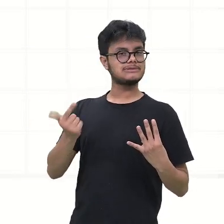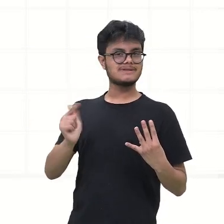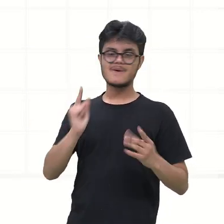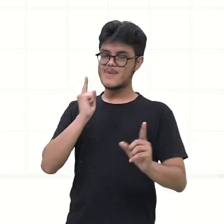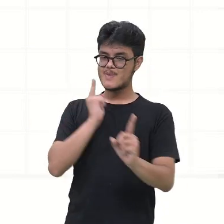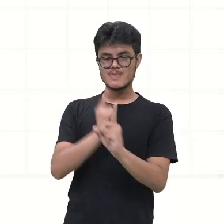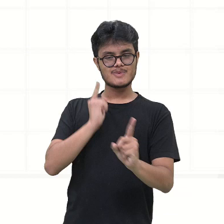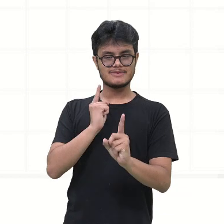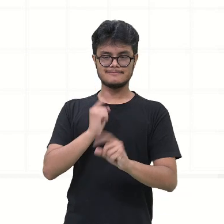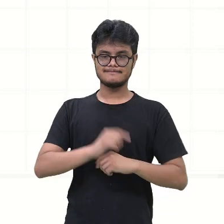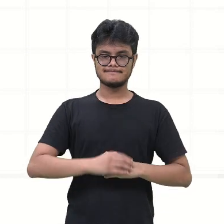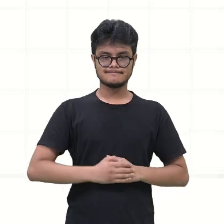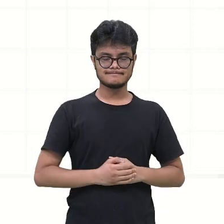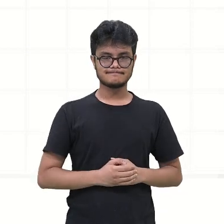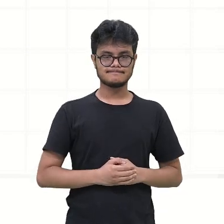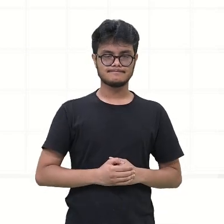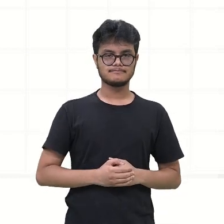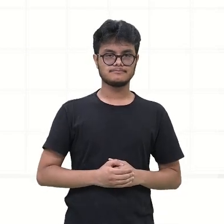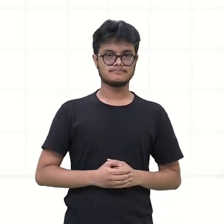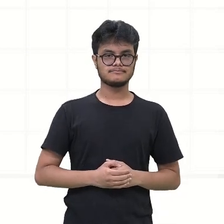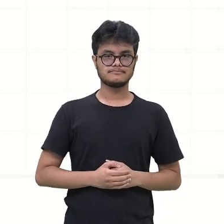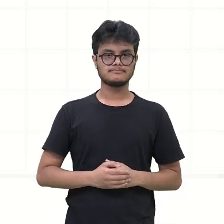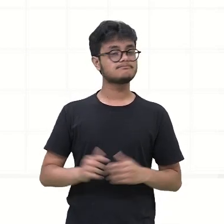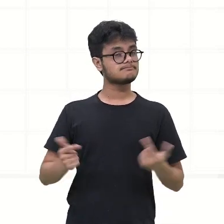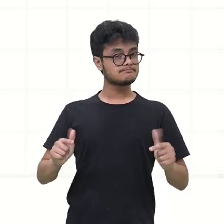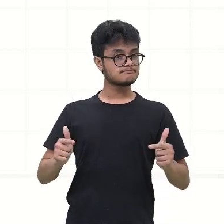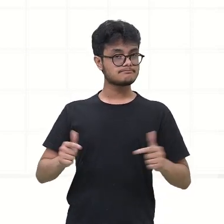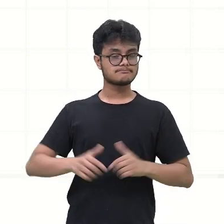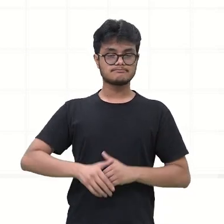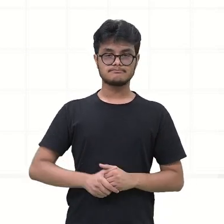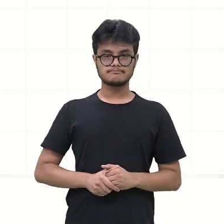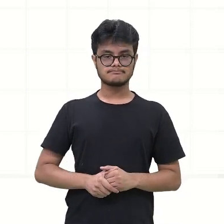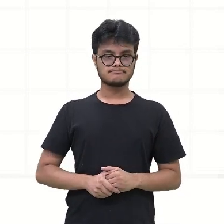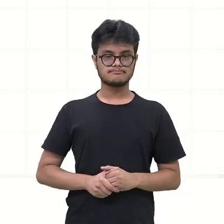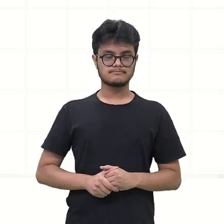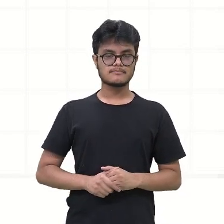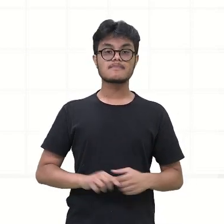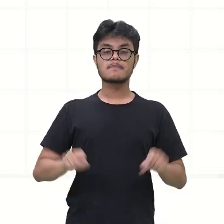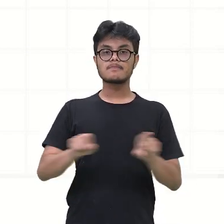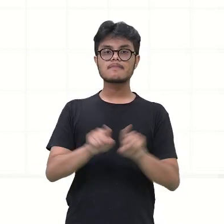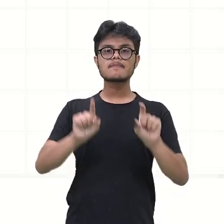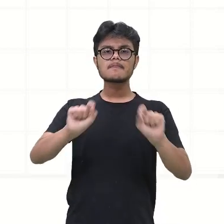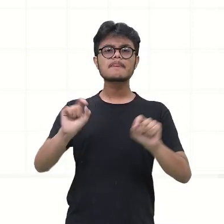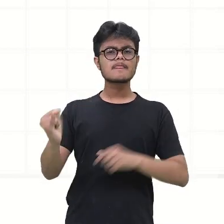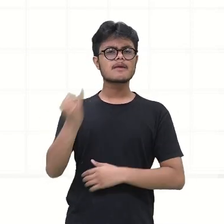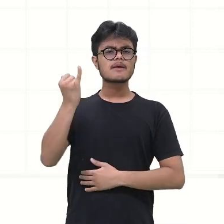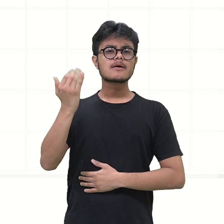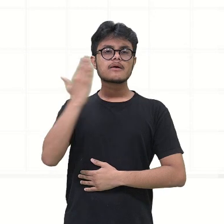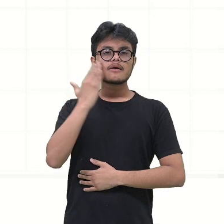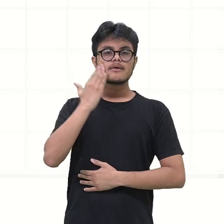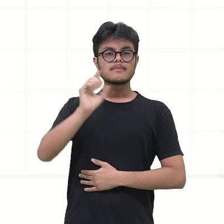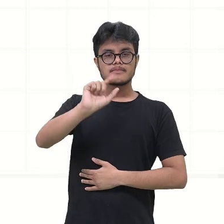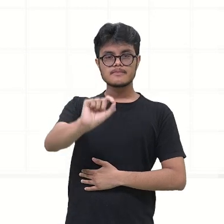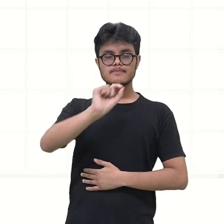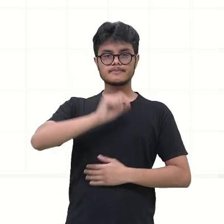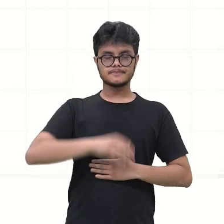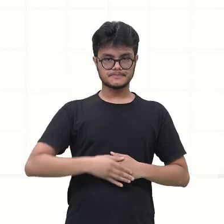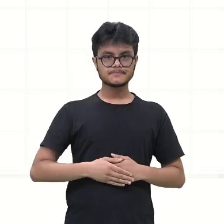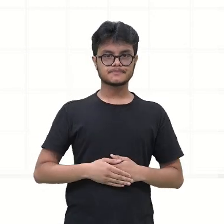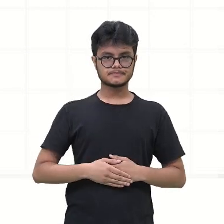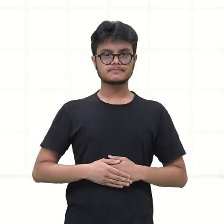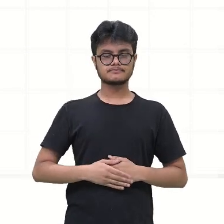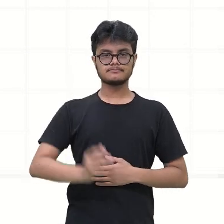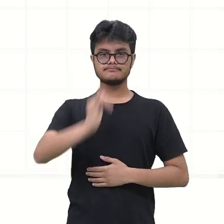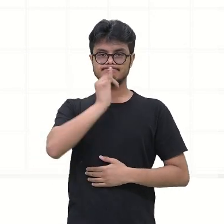ter, o número não vai aparecer duas vezes. E uma outra coisa que é importante, né? Ou que nenhum ponto